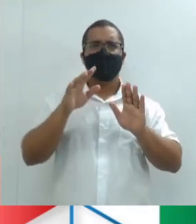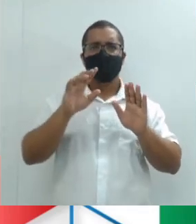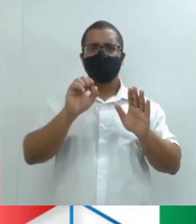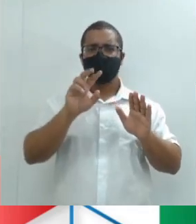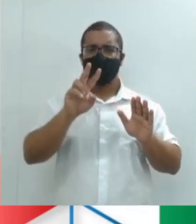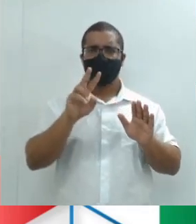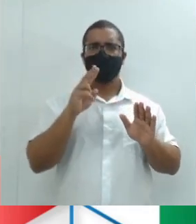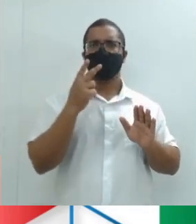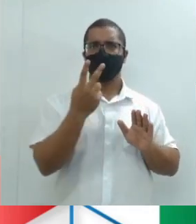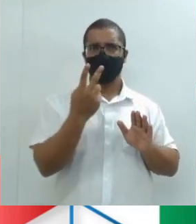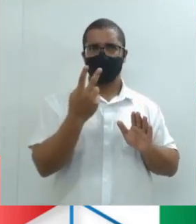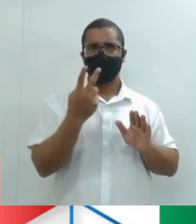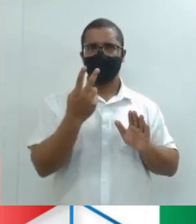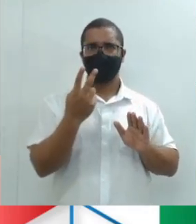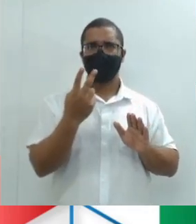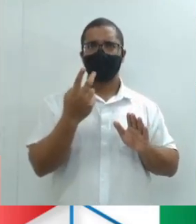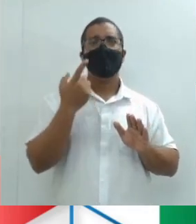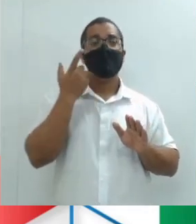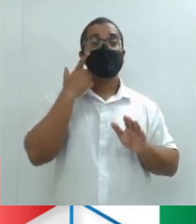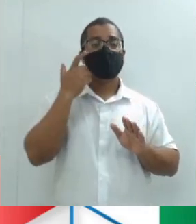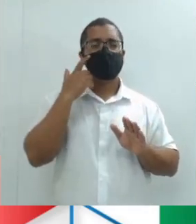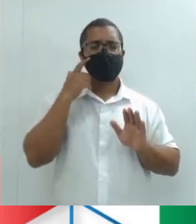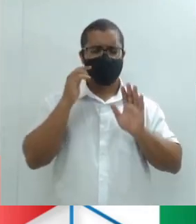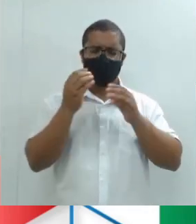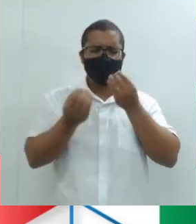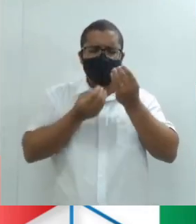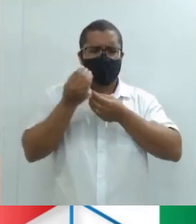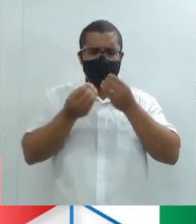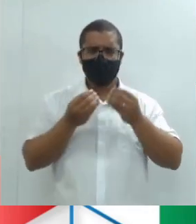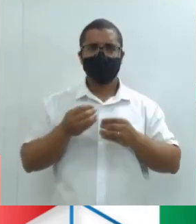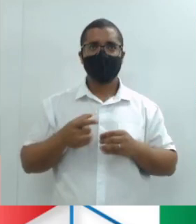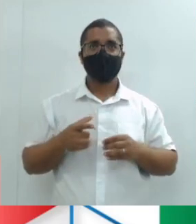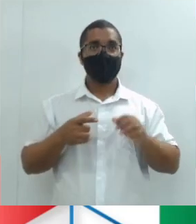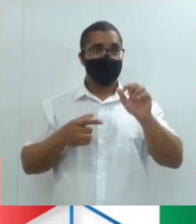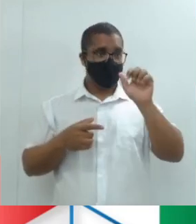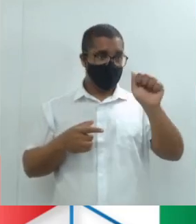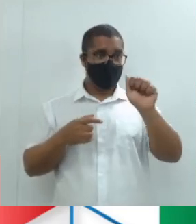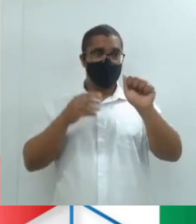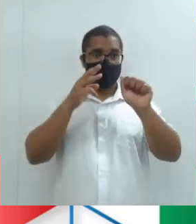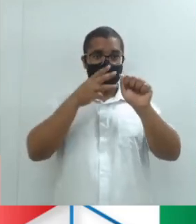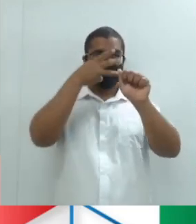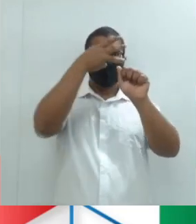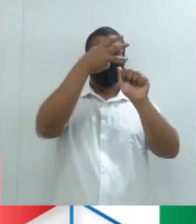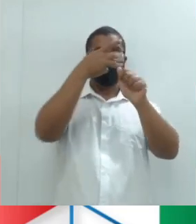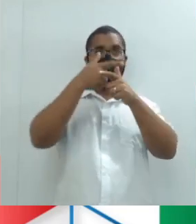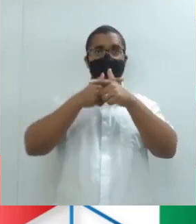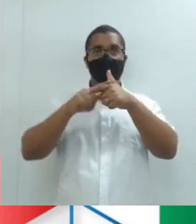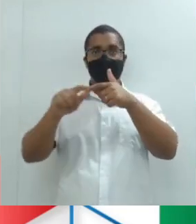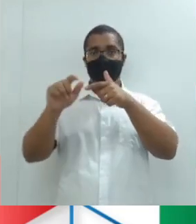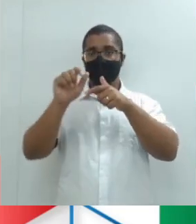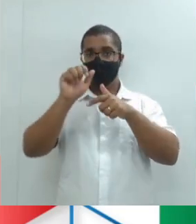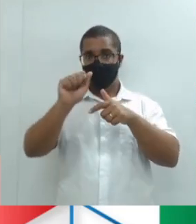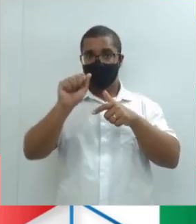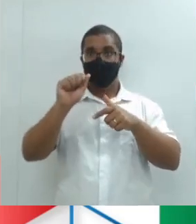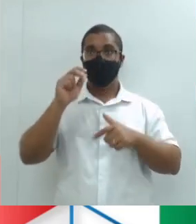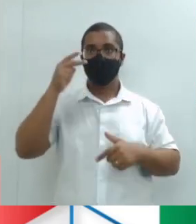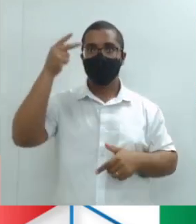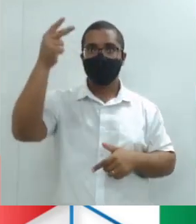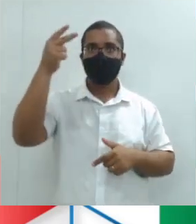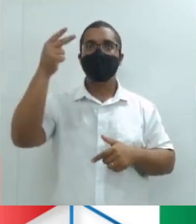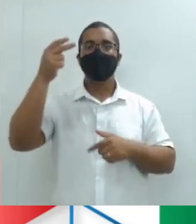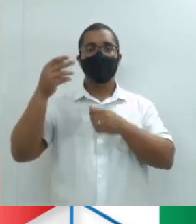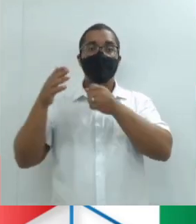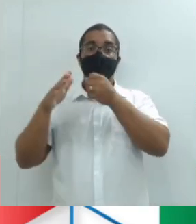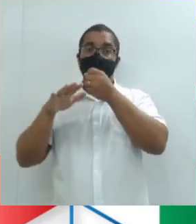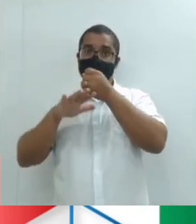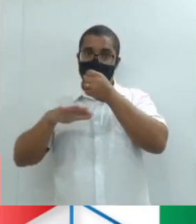inverso eu subtraio. Tranquilo assim? Então, A elevado a 3 dividido por A elevado ao quadrado, repete a